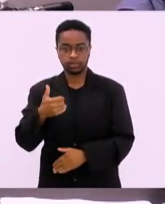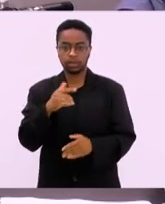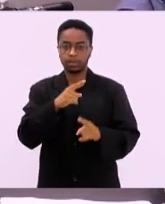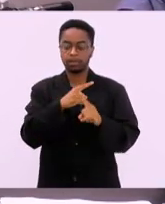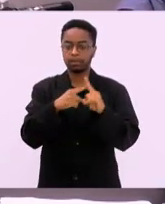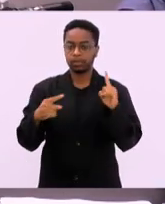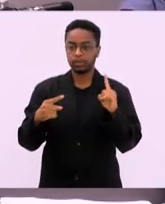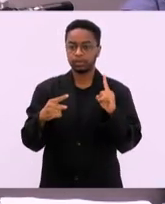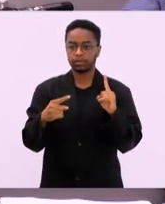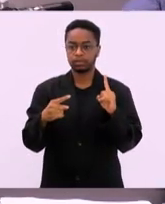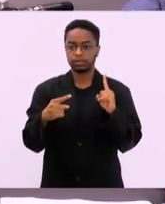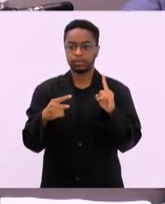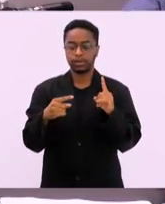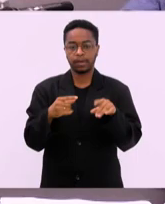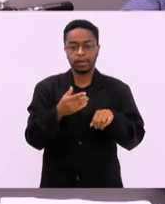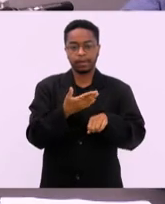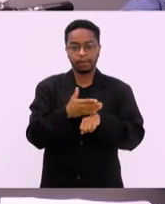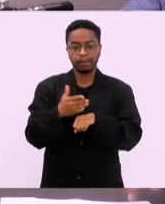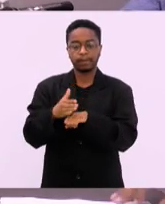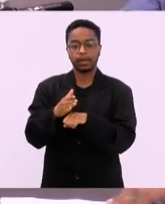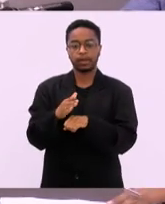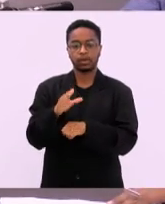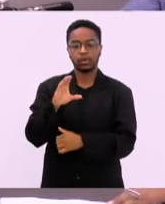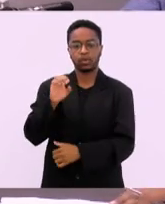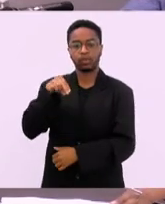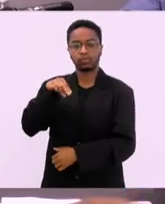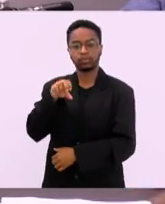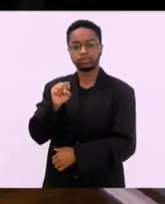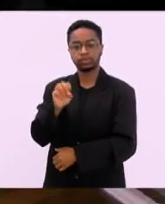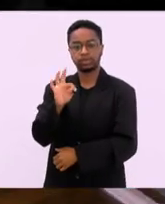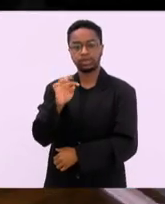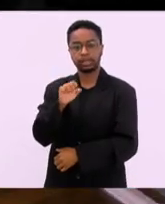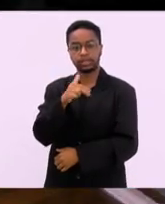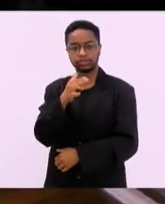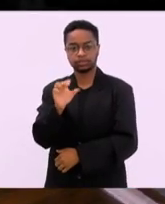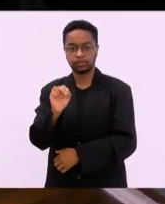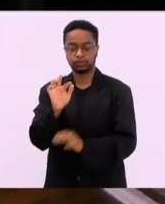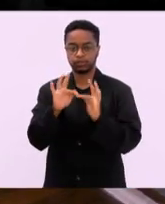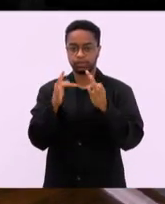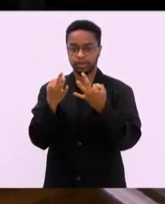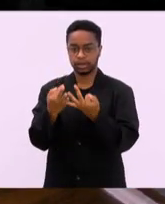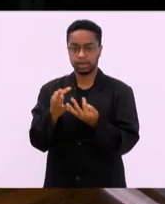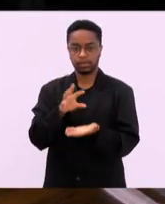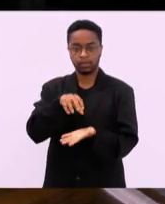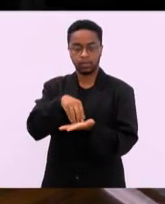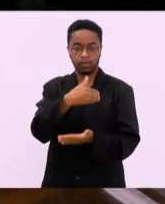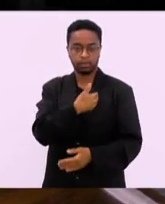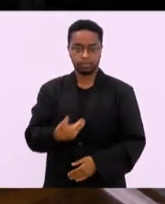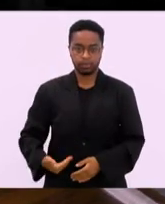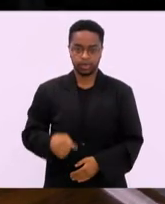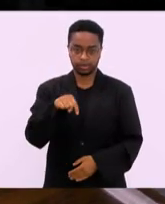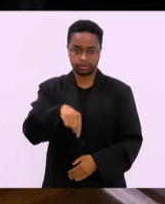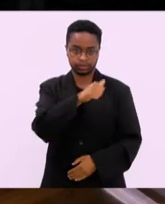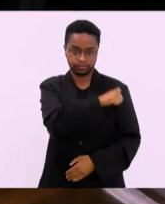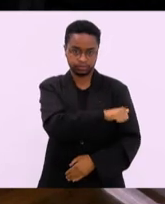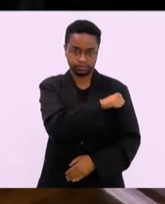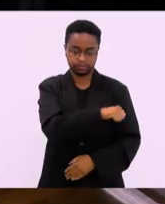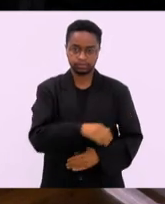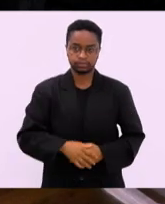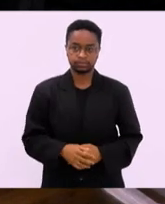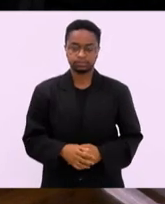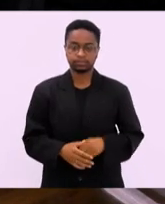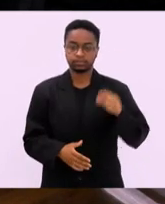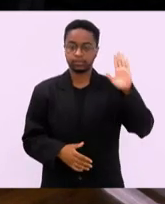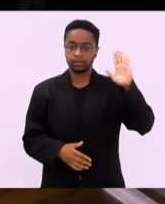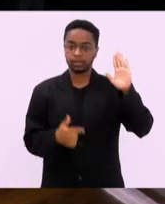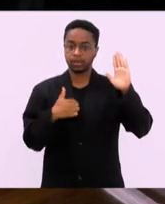da constelação familiar nos órgãos públicos no âmbito do Estado do Rio de Janeiro. Senhor presidente, eu queria